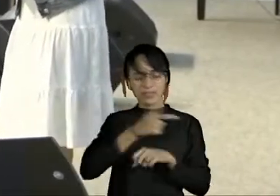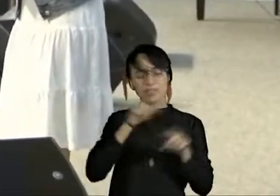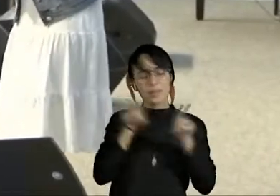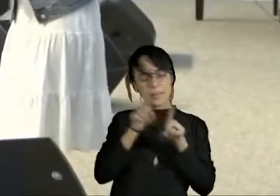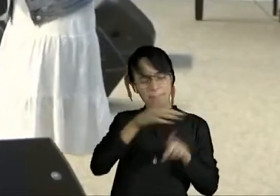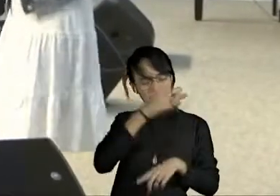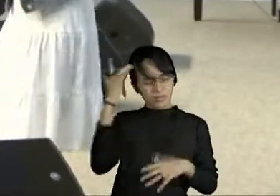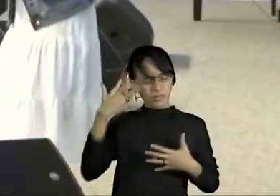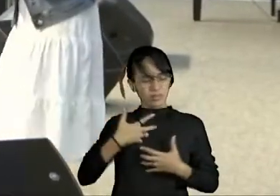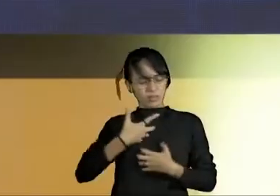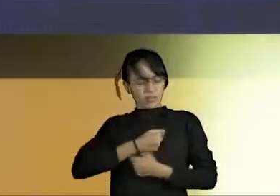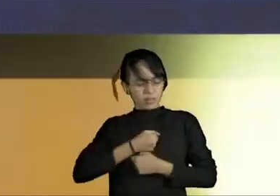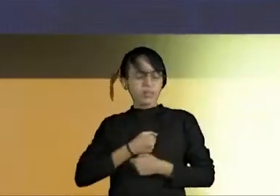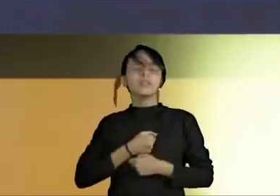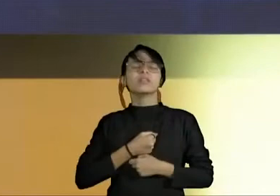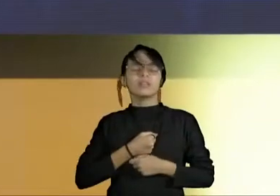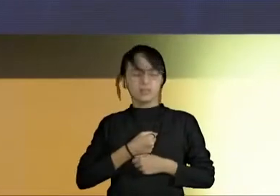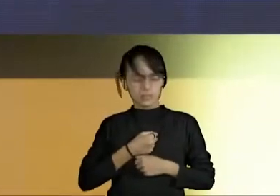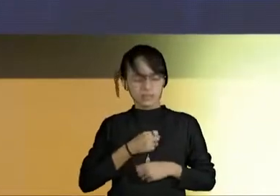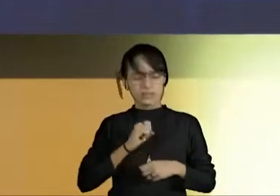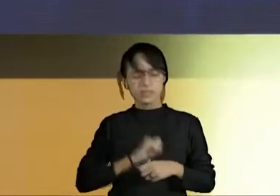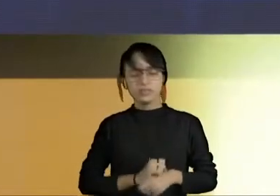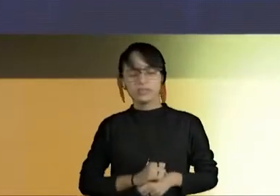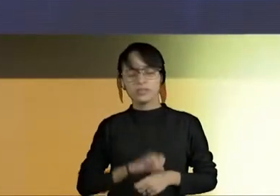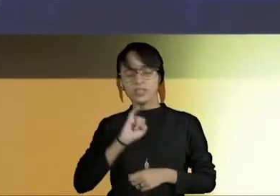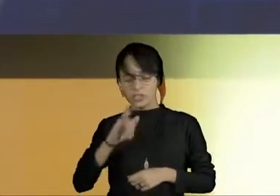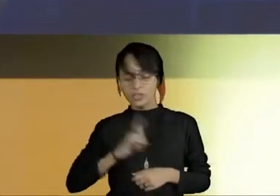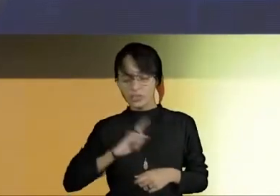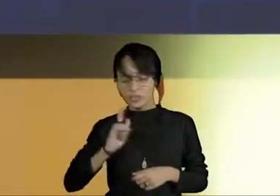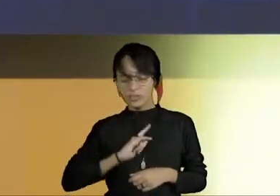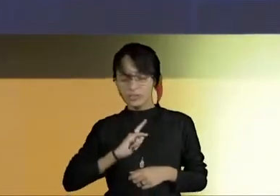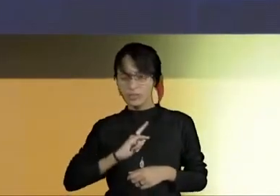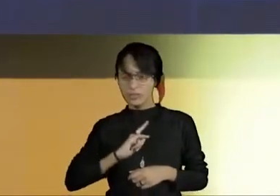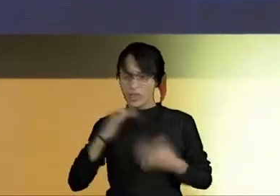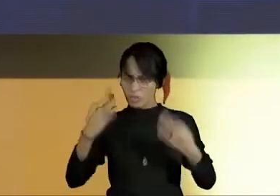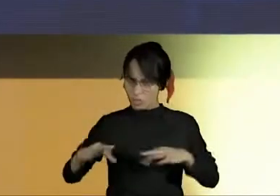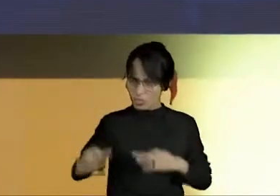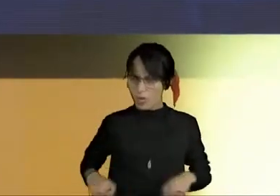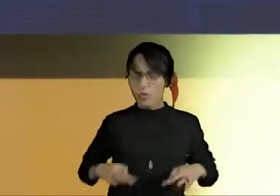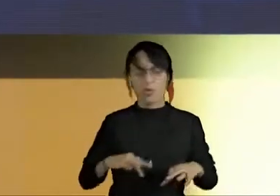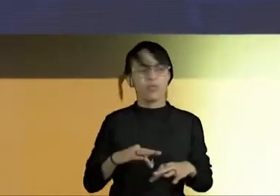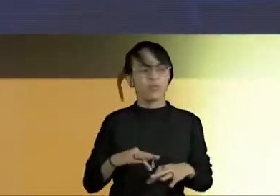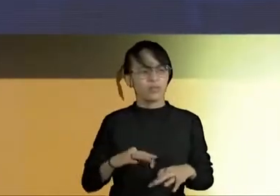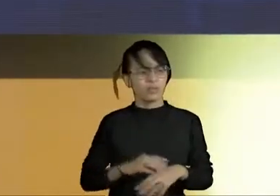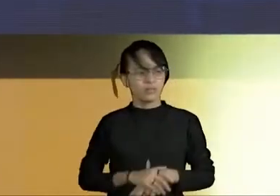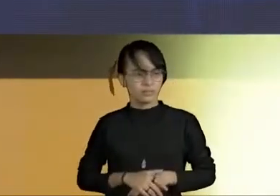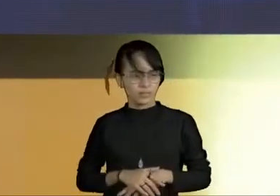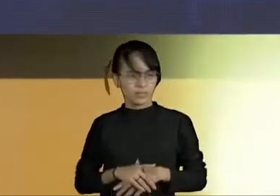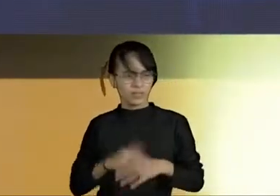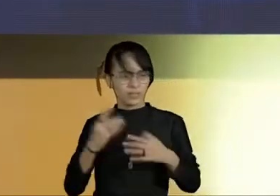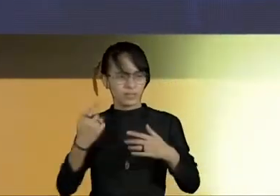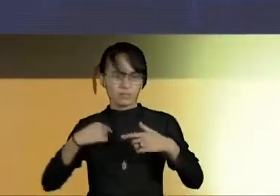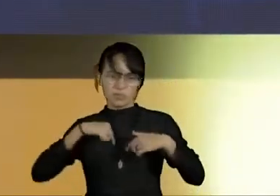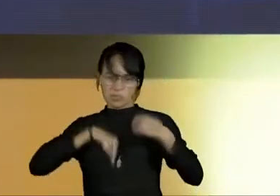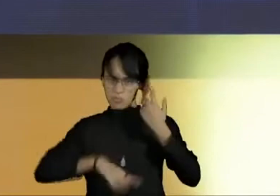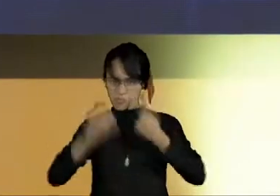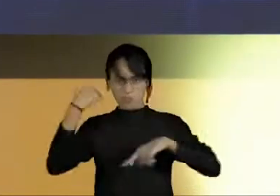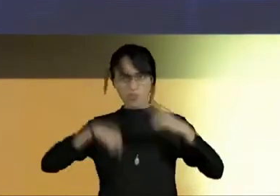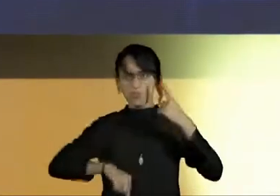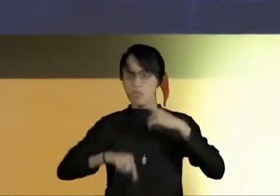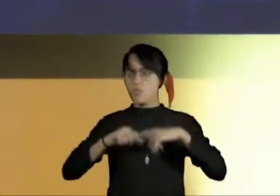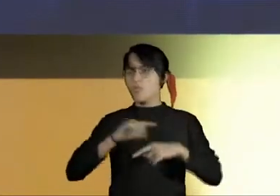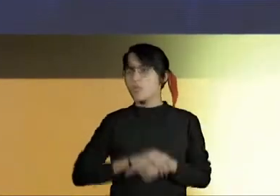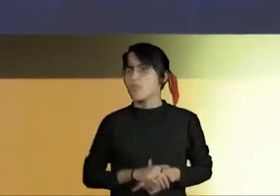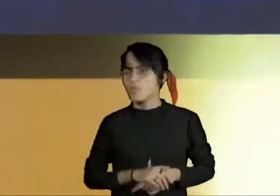sentindo-se oprimido, aonde houver uma dor agora no organismo e no corpo, alojada, querendo desvirtuar a